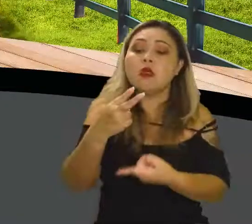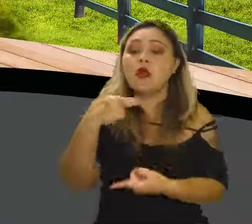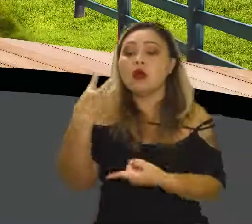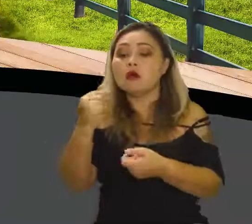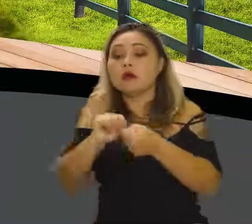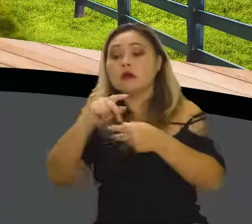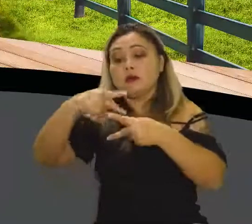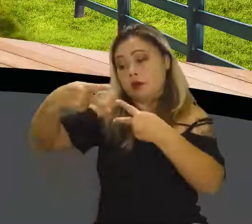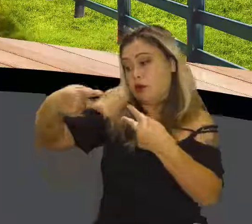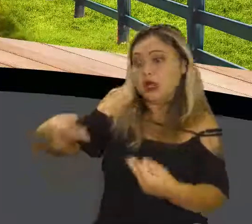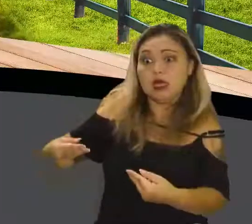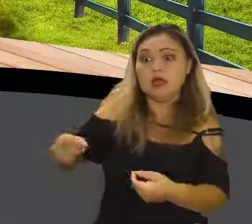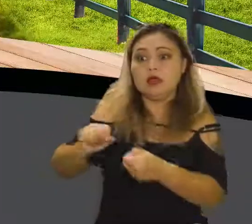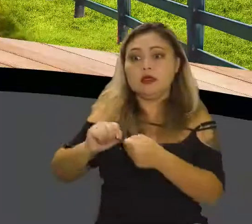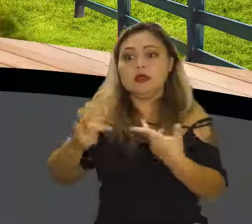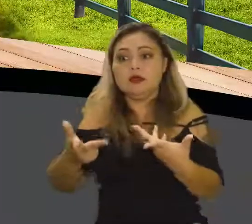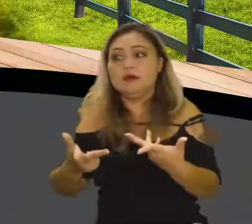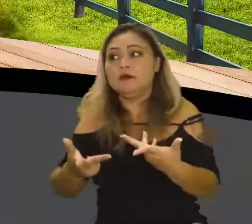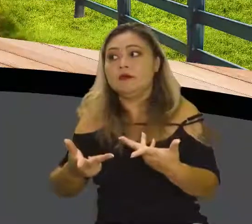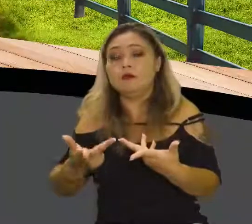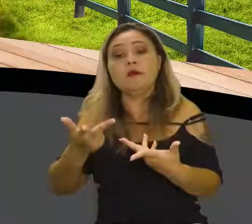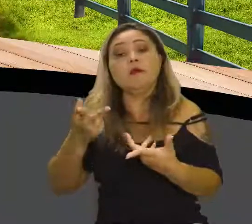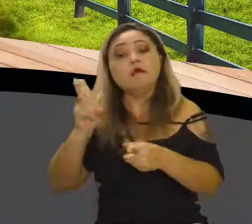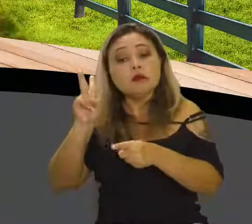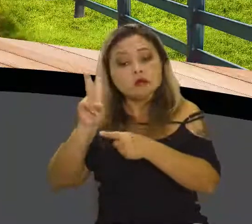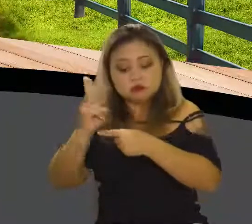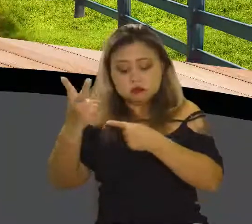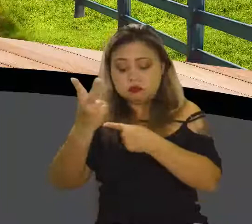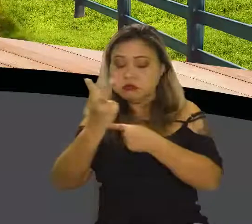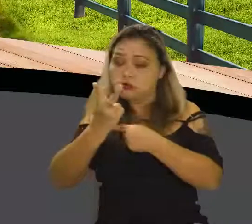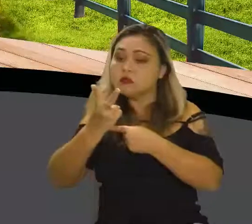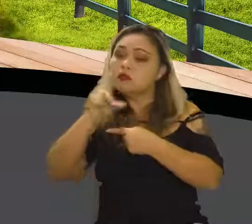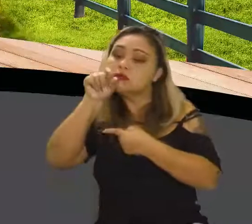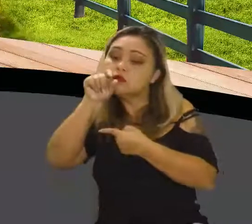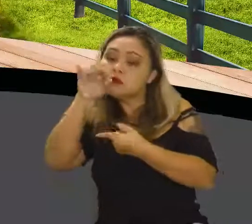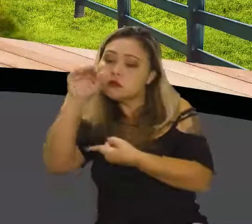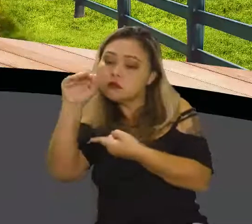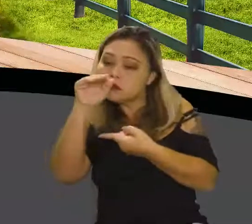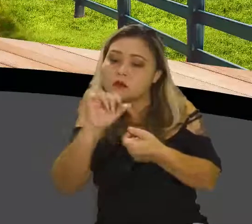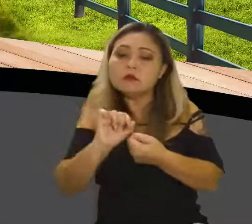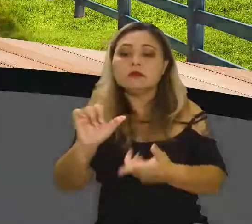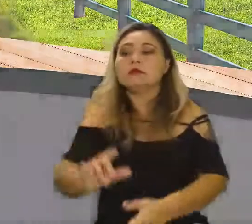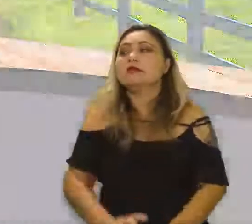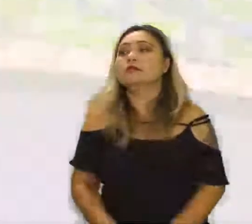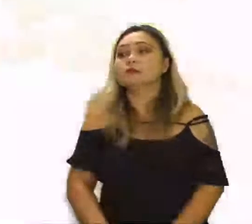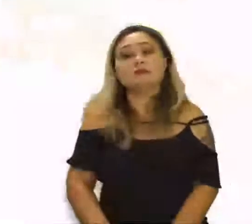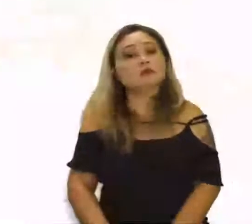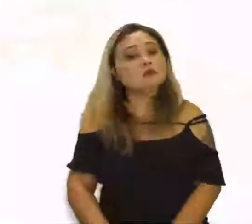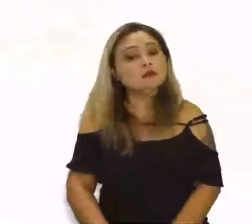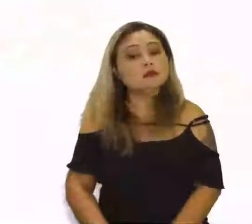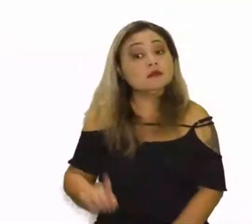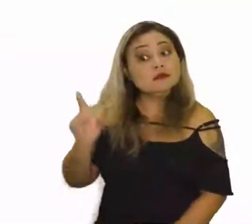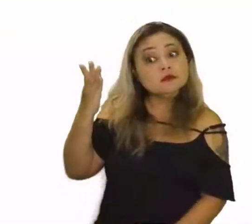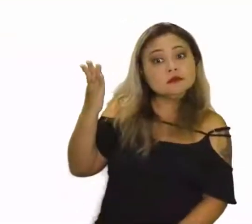Vitamina, proteína, tá bom? Para a manutenção daquele animal. De olho na tela.